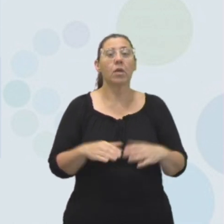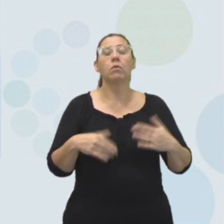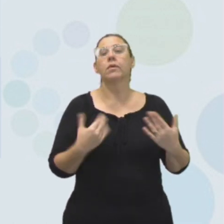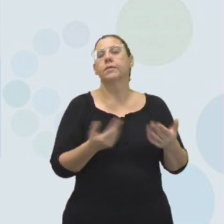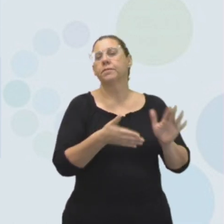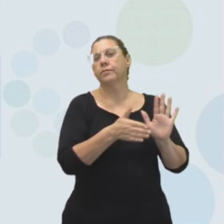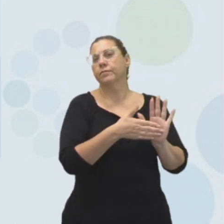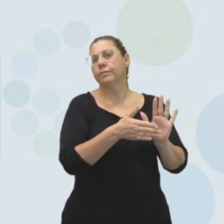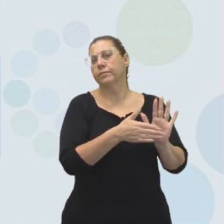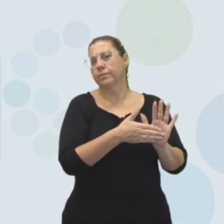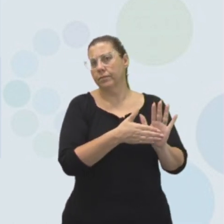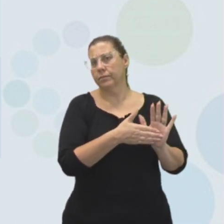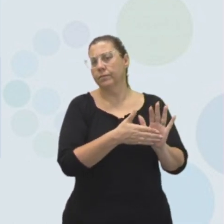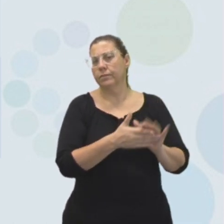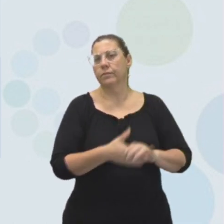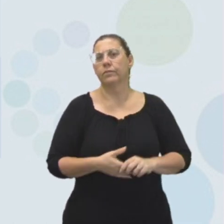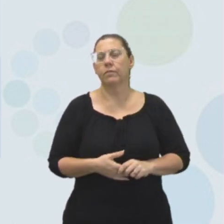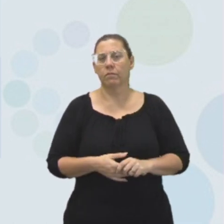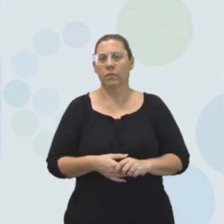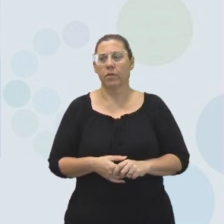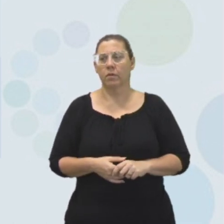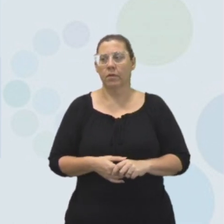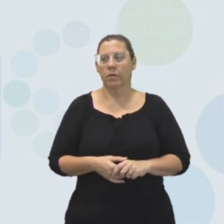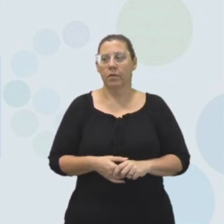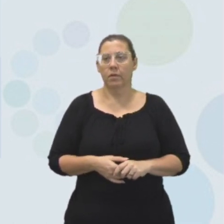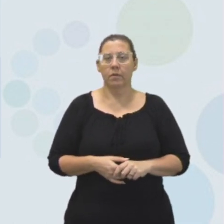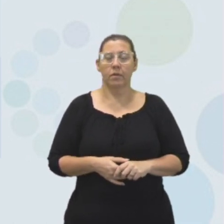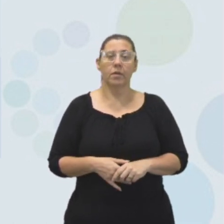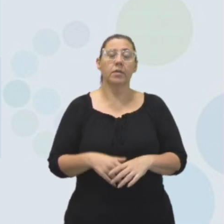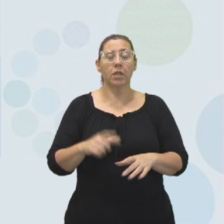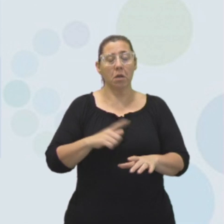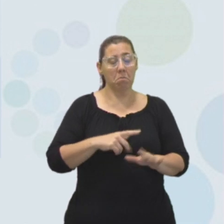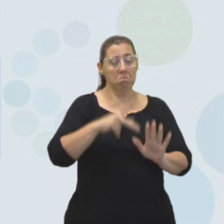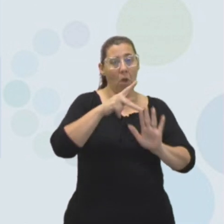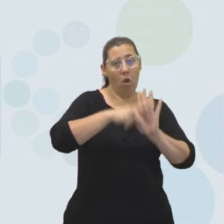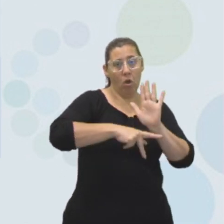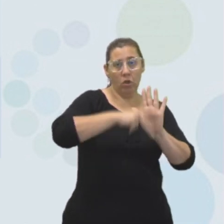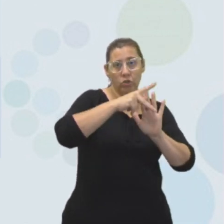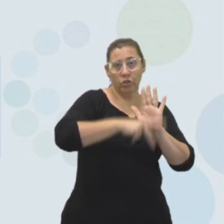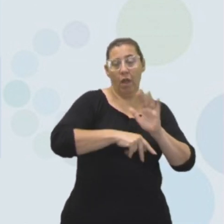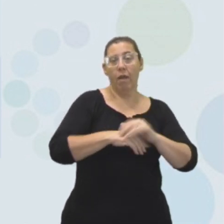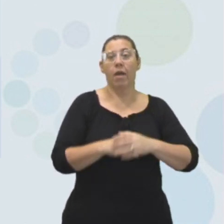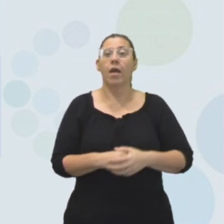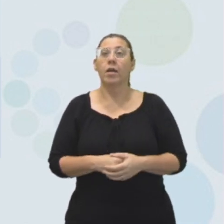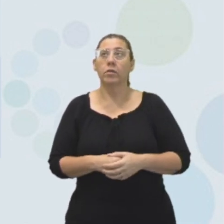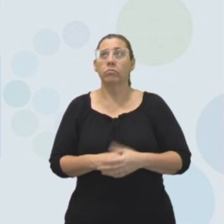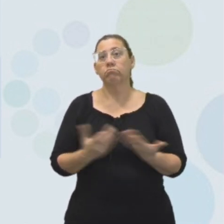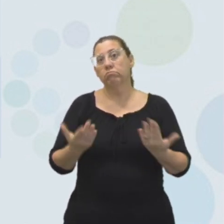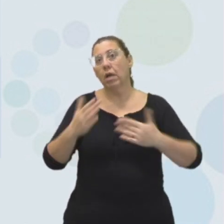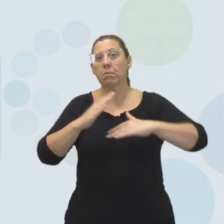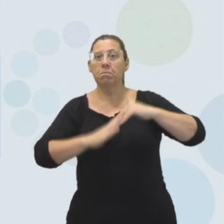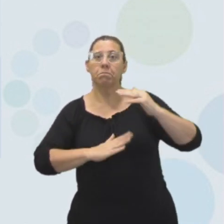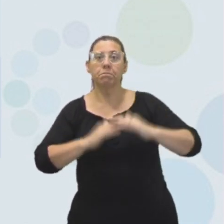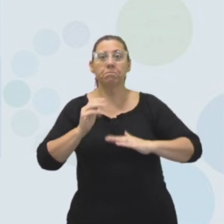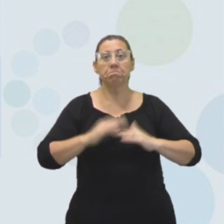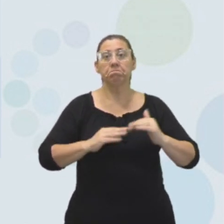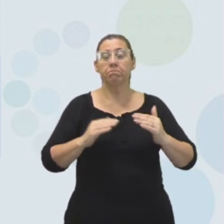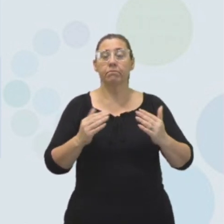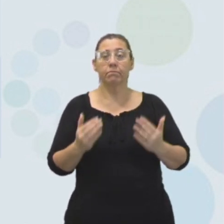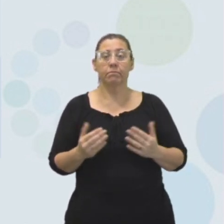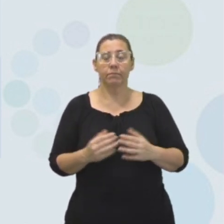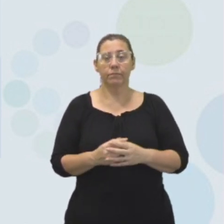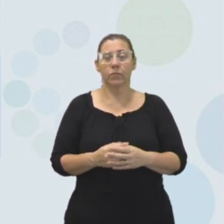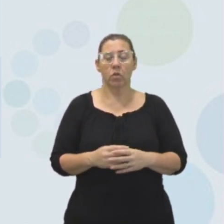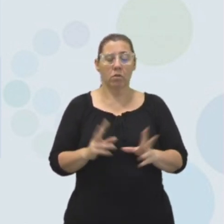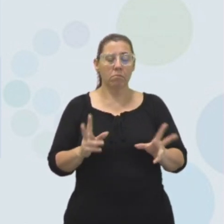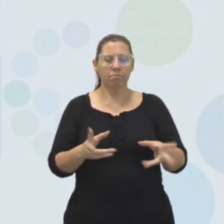propõe determinado conteúdo, a gente propõe um projeto, nós propomos uma ação, enfim, qualquer um recurso que